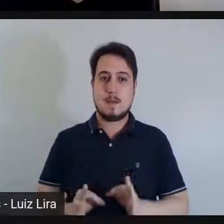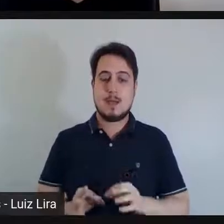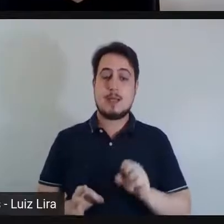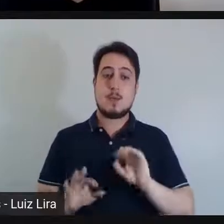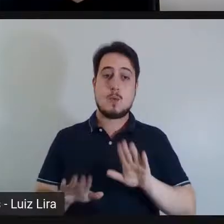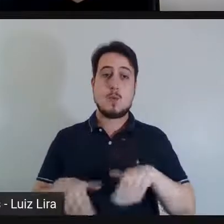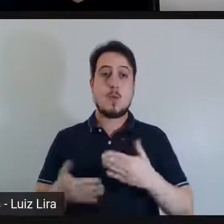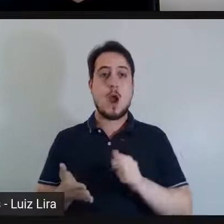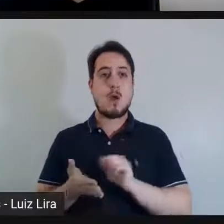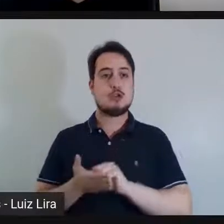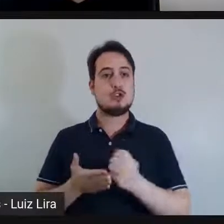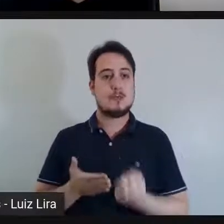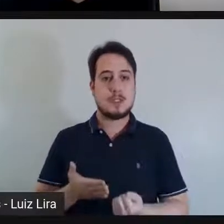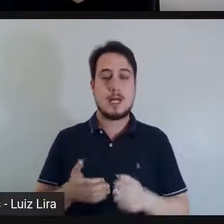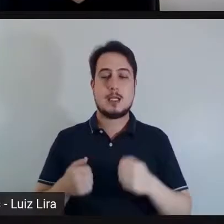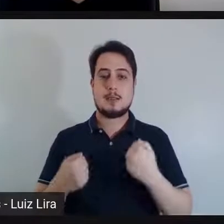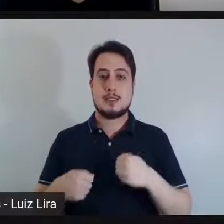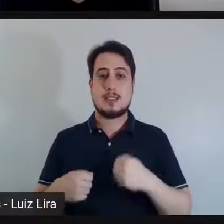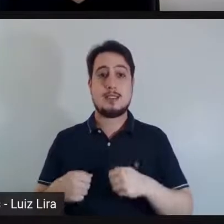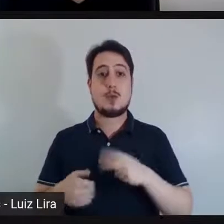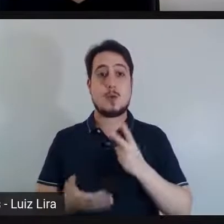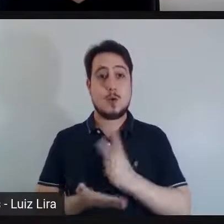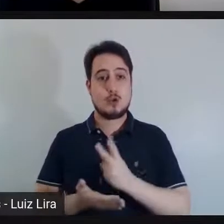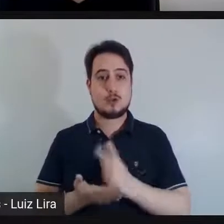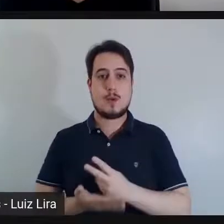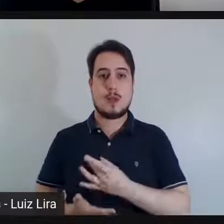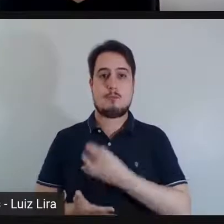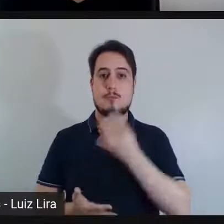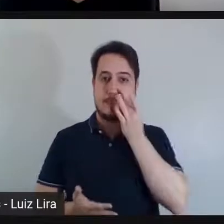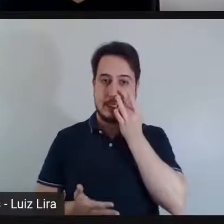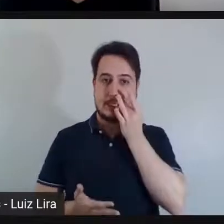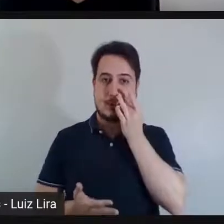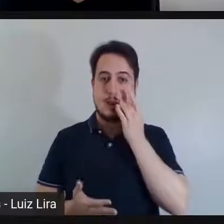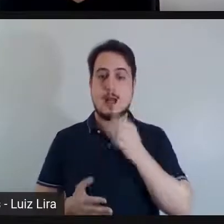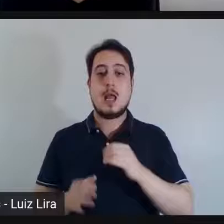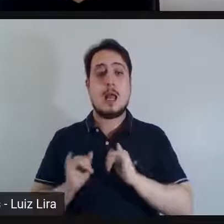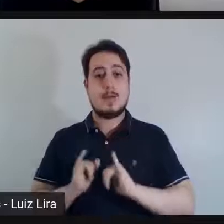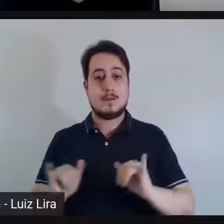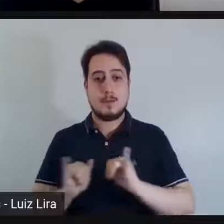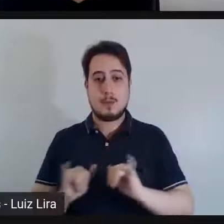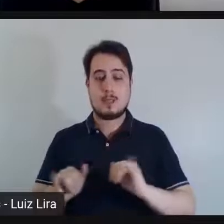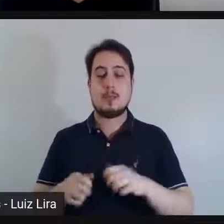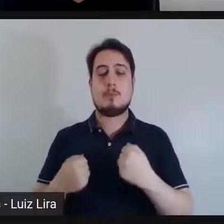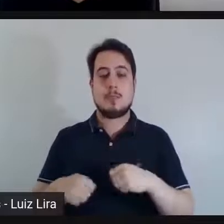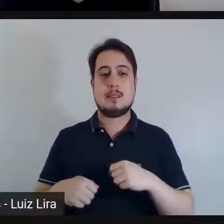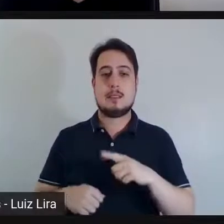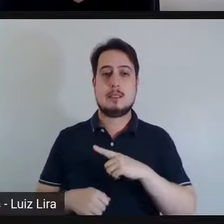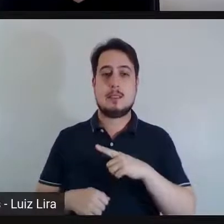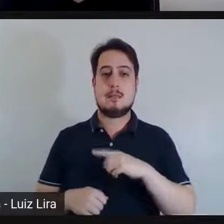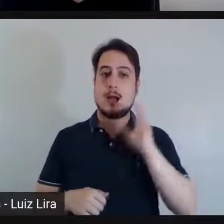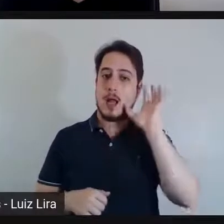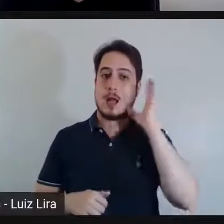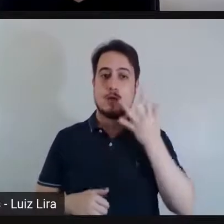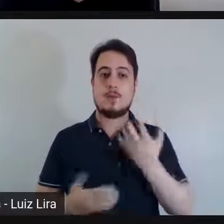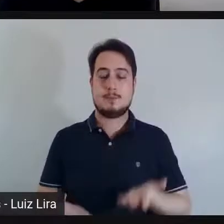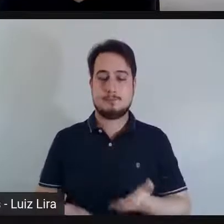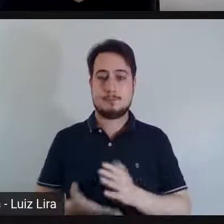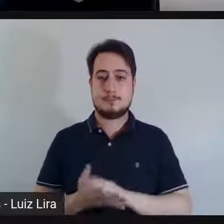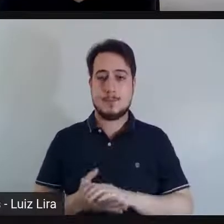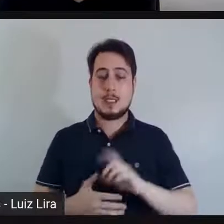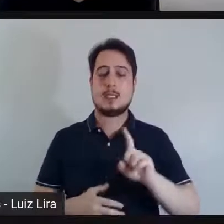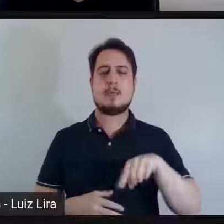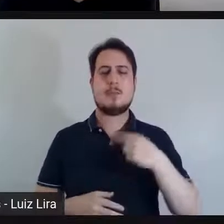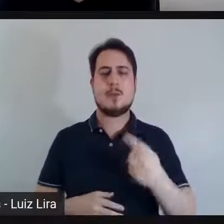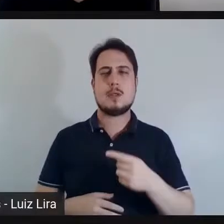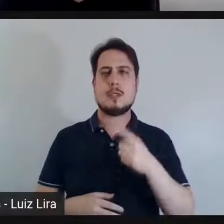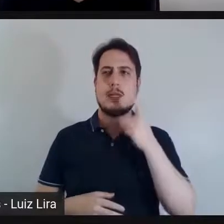aqueles serviços que são essenciais, porque essas informações são importantes para tomar essa decisão. E, assim, eu depois queria ver